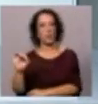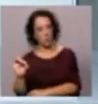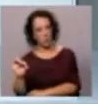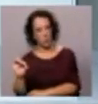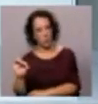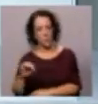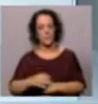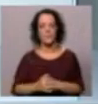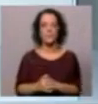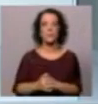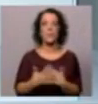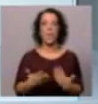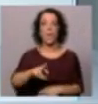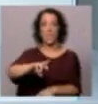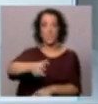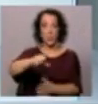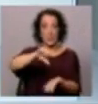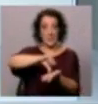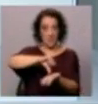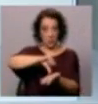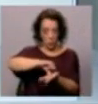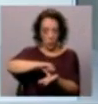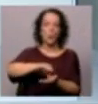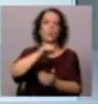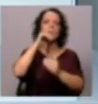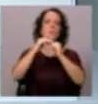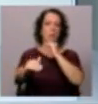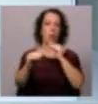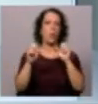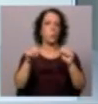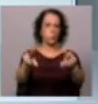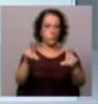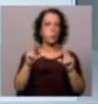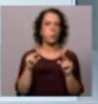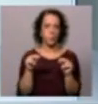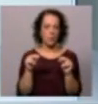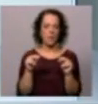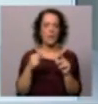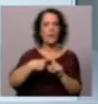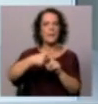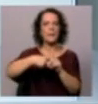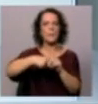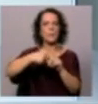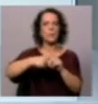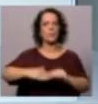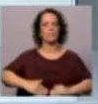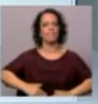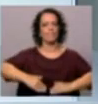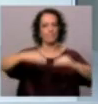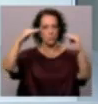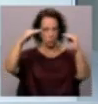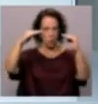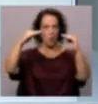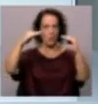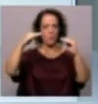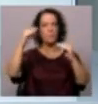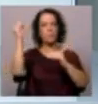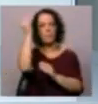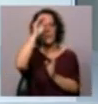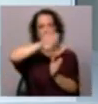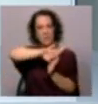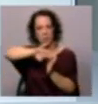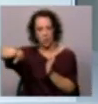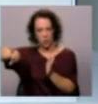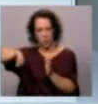graus. Para a região centro, também aqui um cenário de céu limpo, com uma pequena subida da temperatura máxima nas regiões do interior, valores